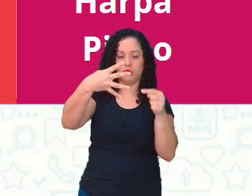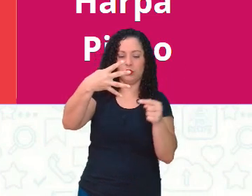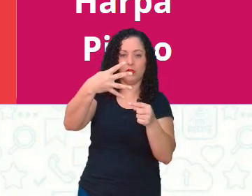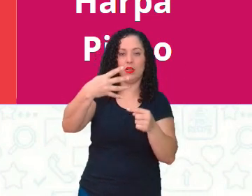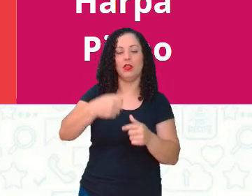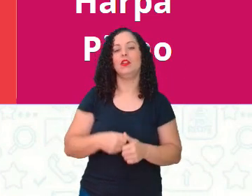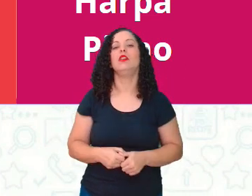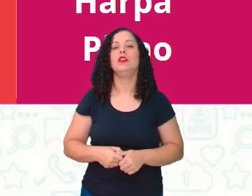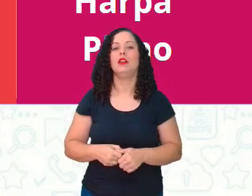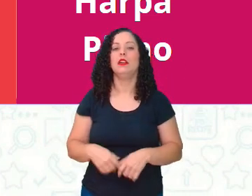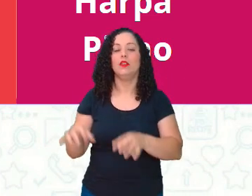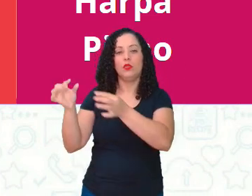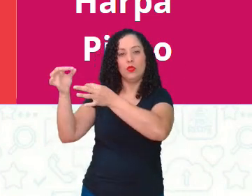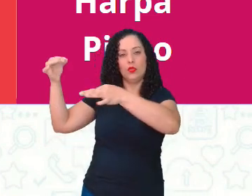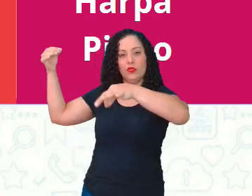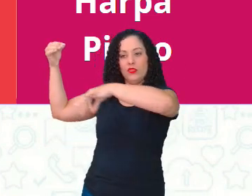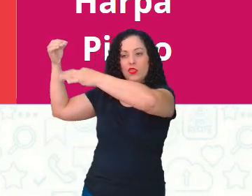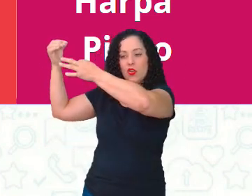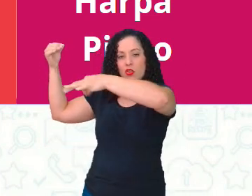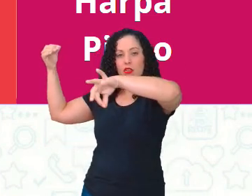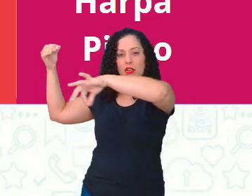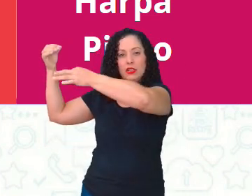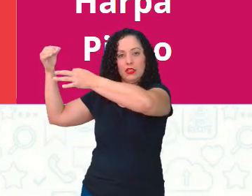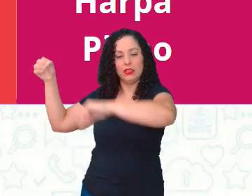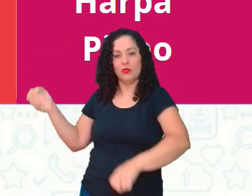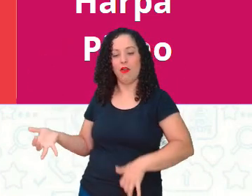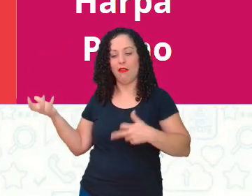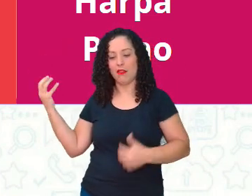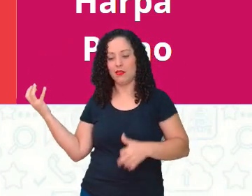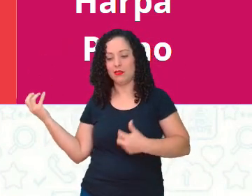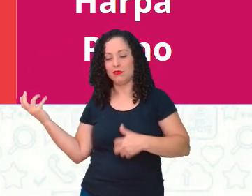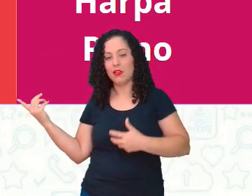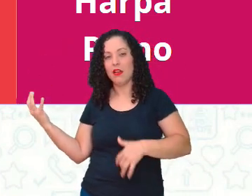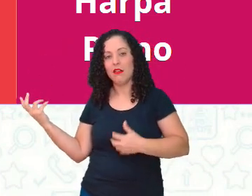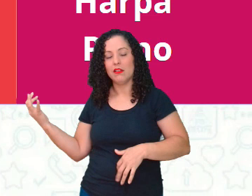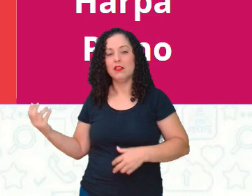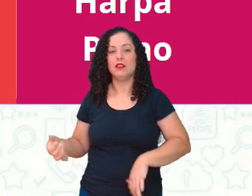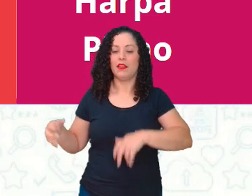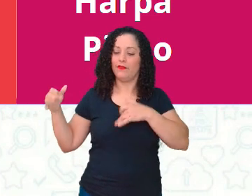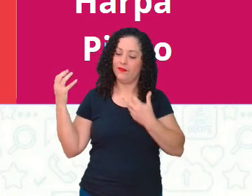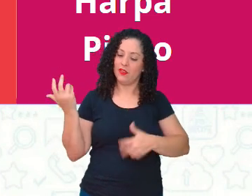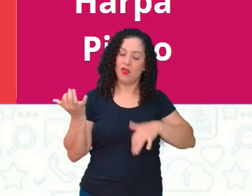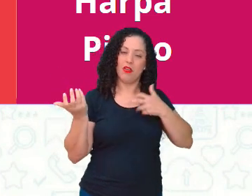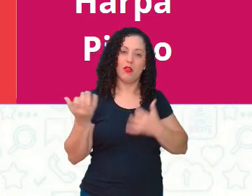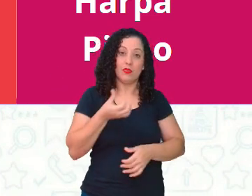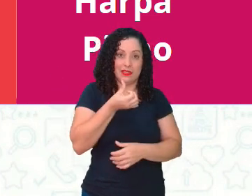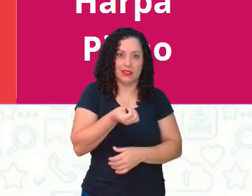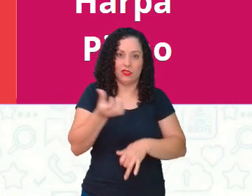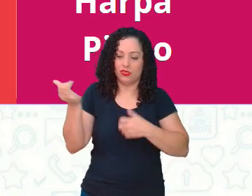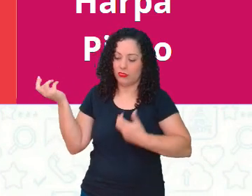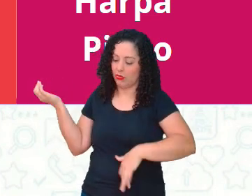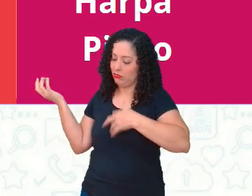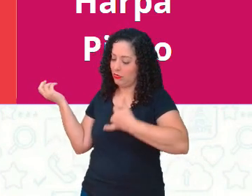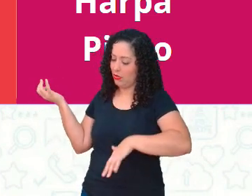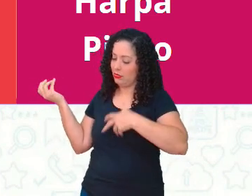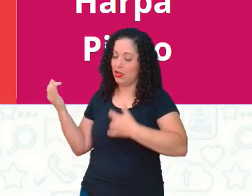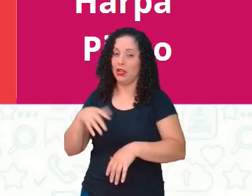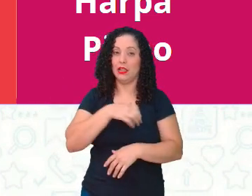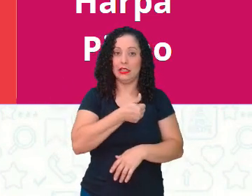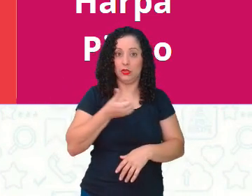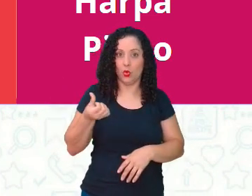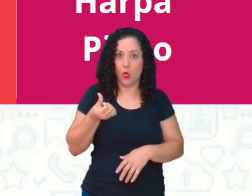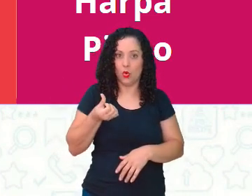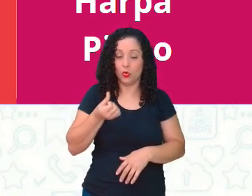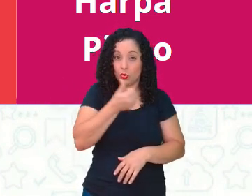violino, o violoncelo, a guitarra. Tem os de 6 cordas, violão e viola, 12 cordas, a viola